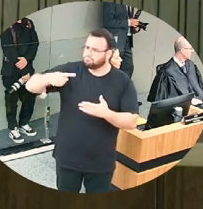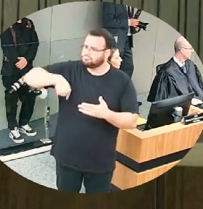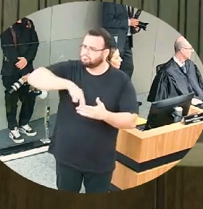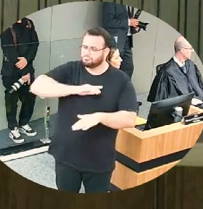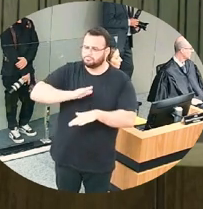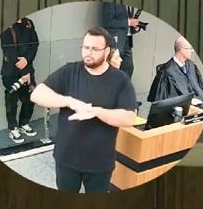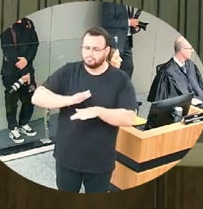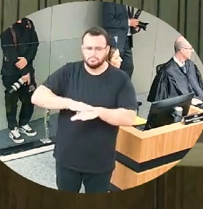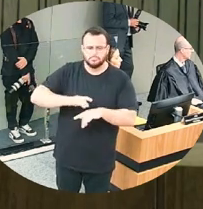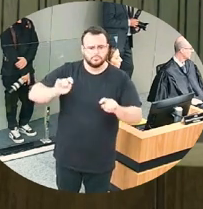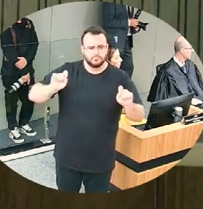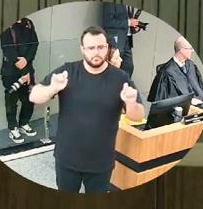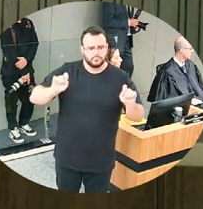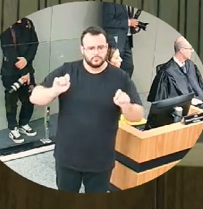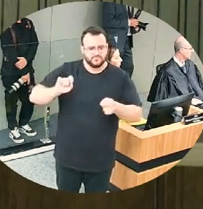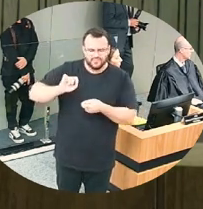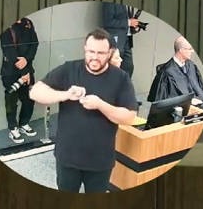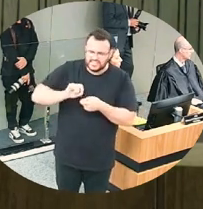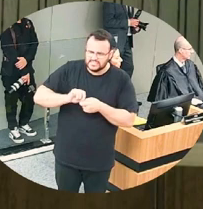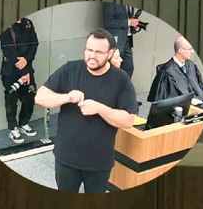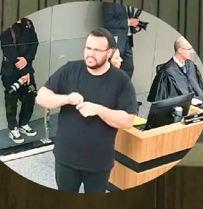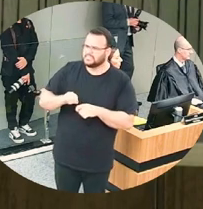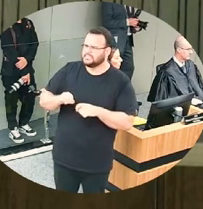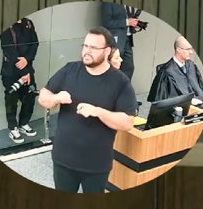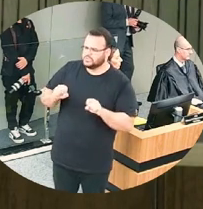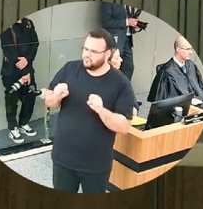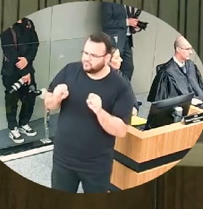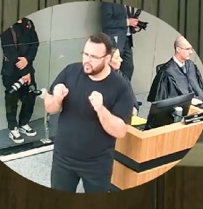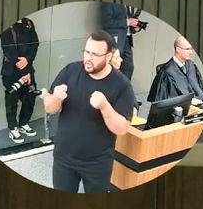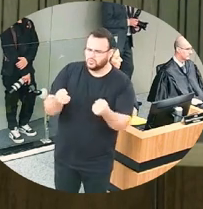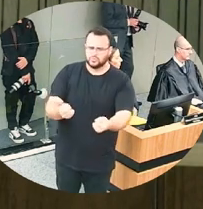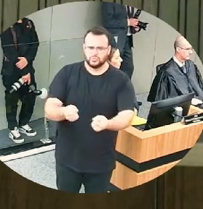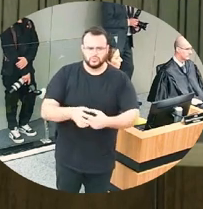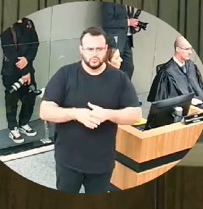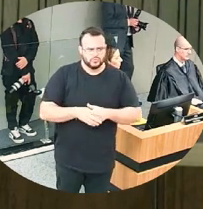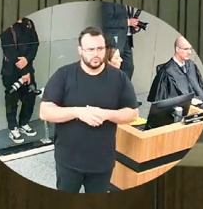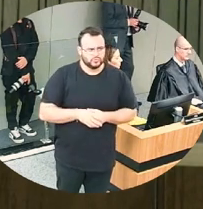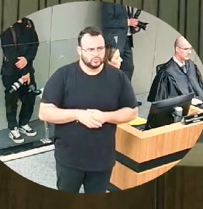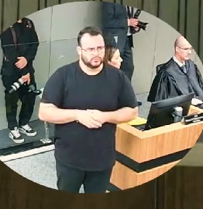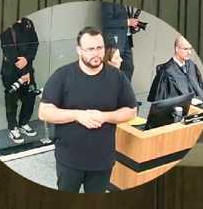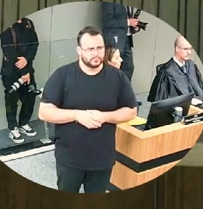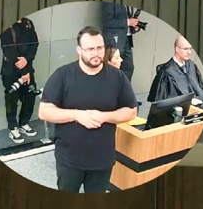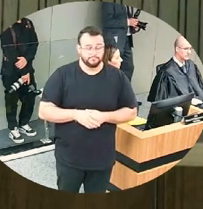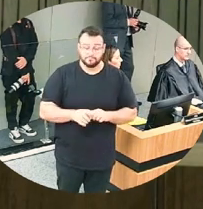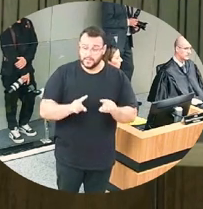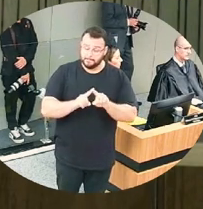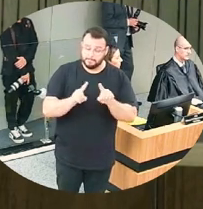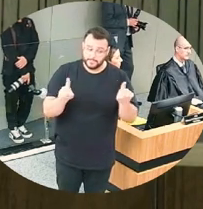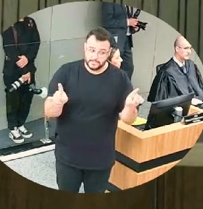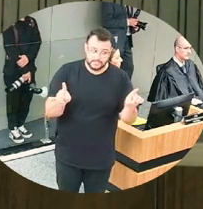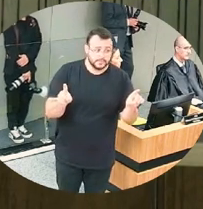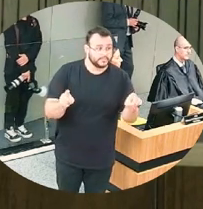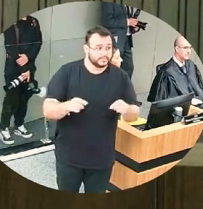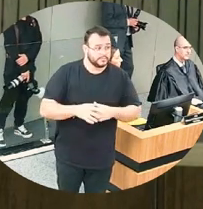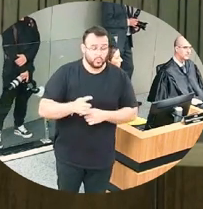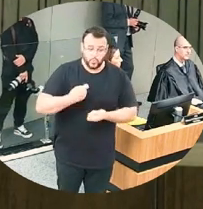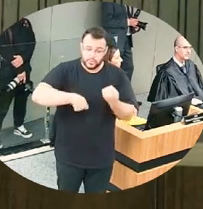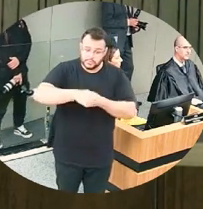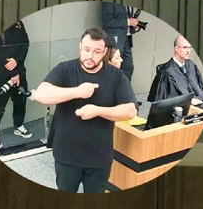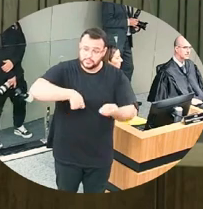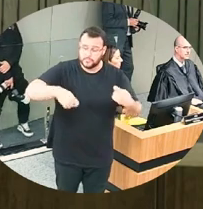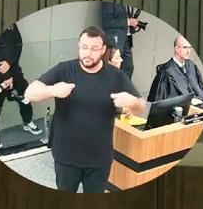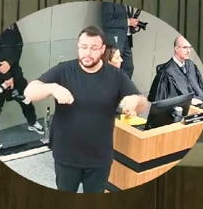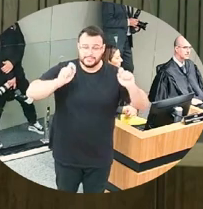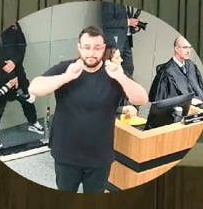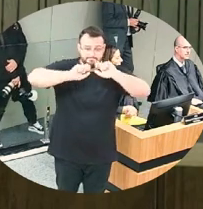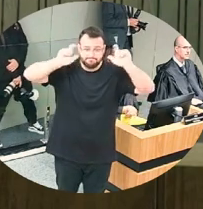fizemos perdemos tempo esforços né mas o administrador tem que ter